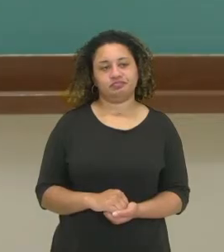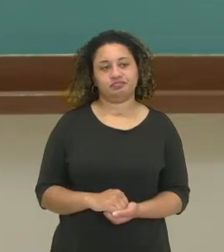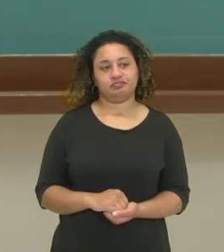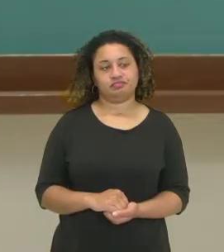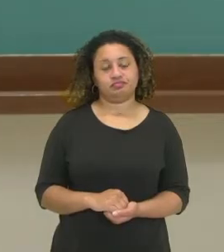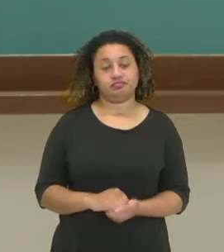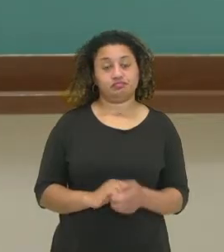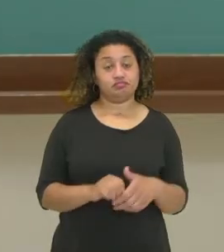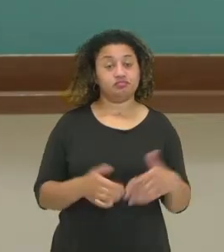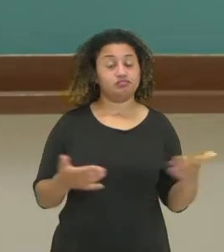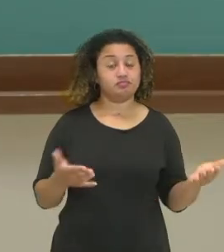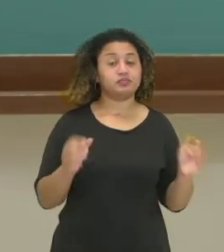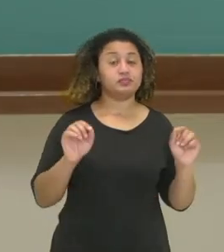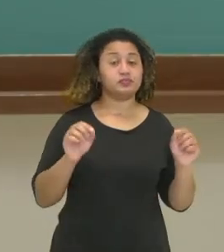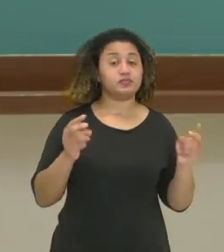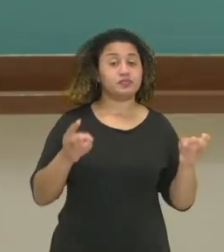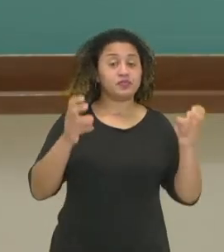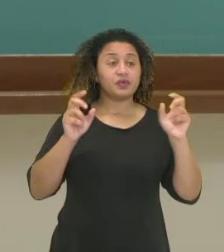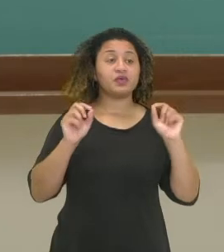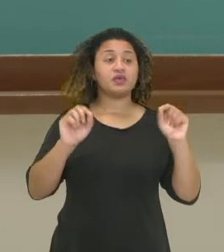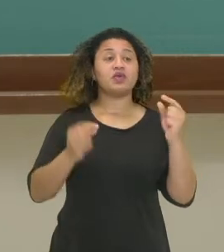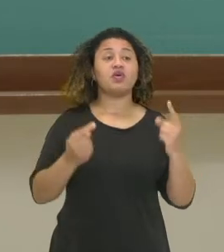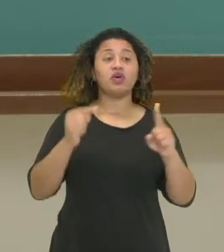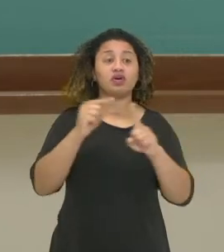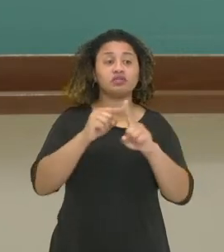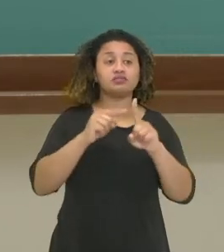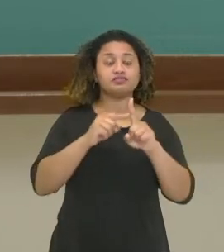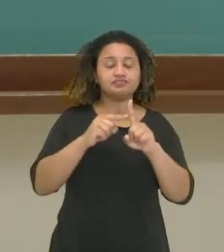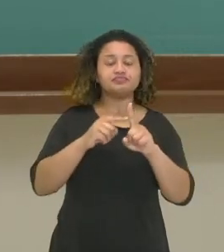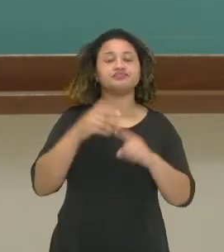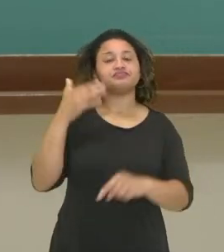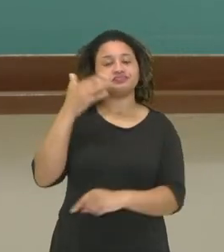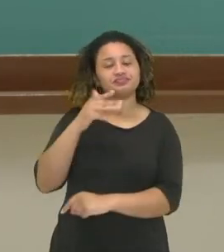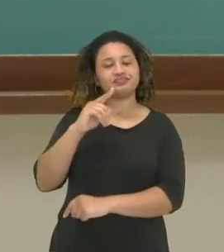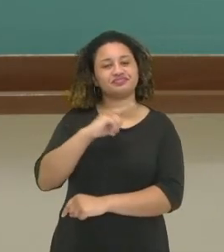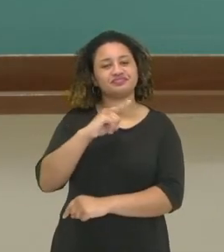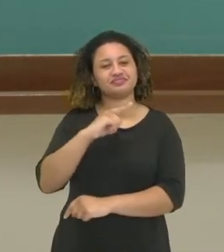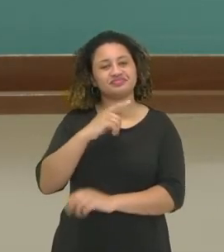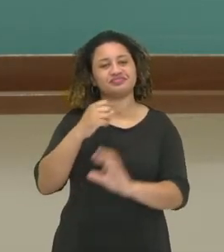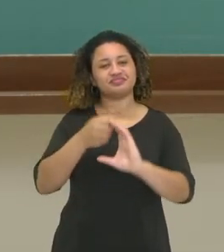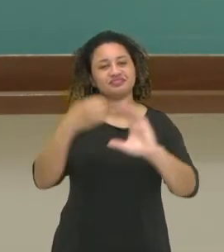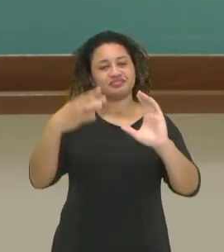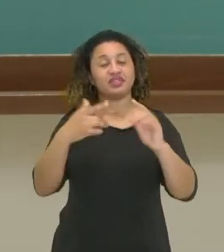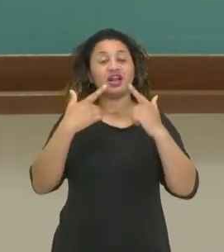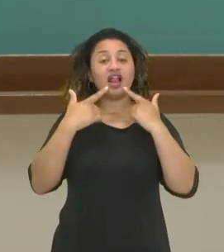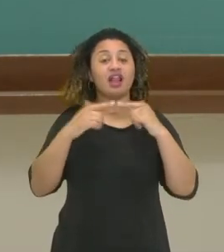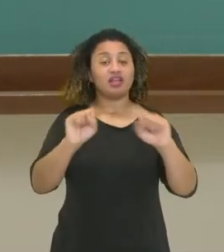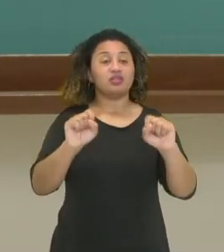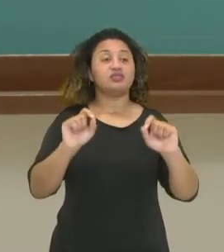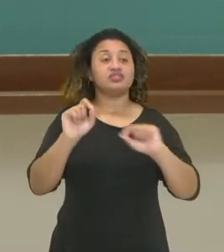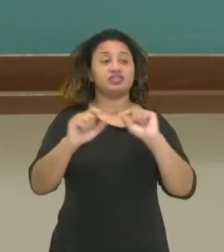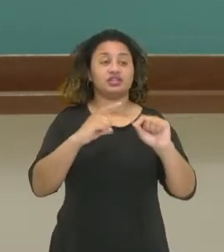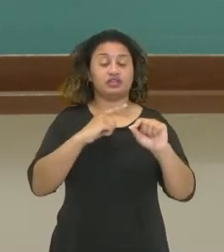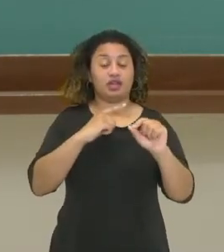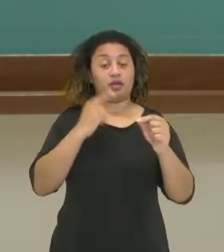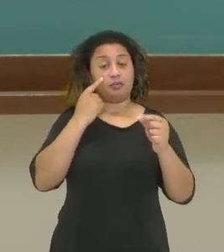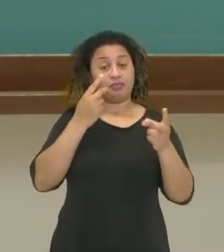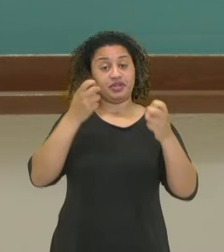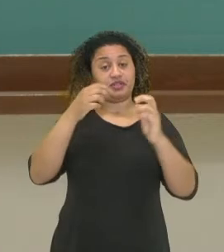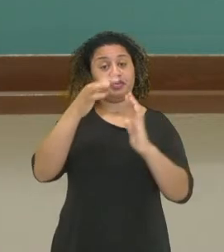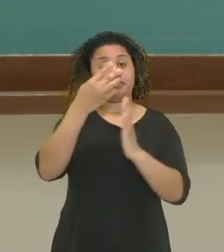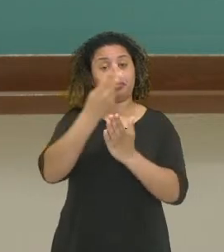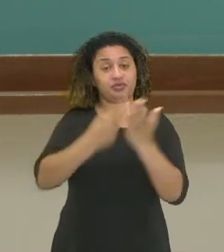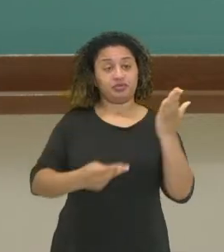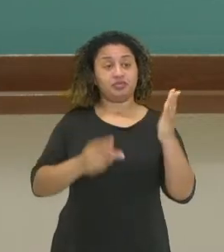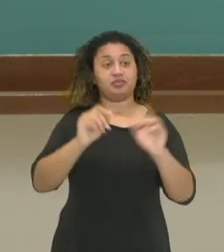Voltei. Olha só. Qual é o tipo de discurso empregado e a marca linguística que define? Então, eu olho aqui no poema, eu